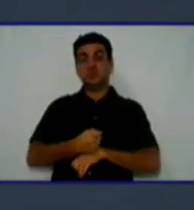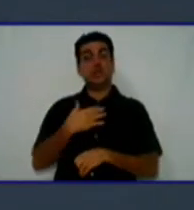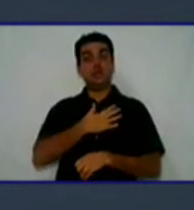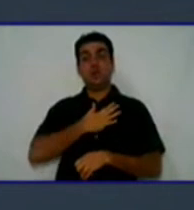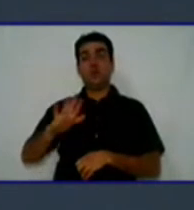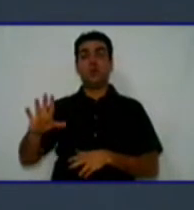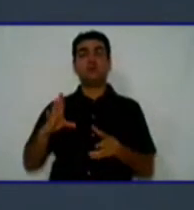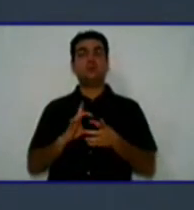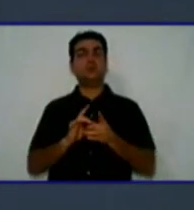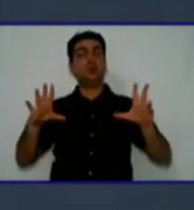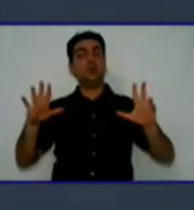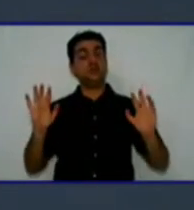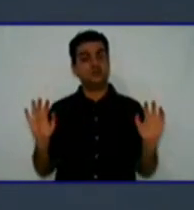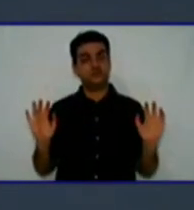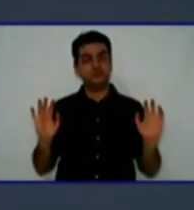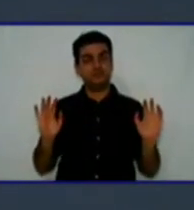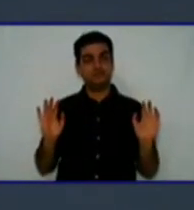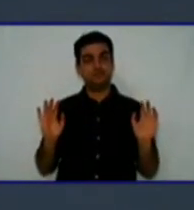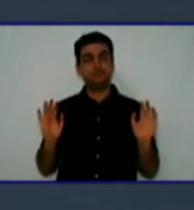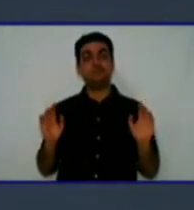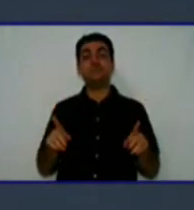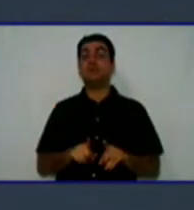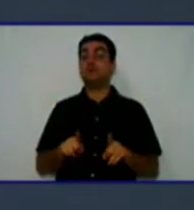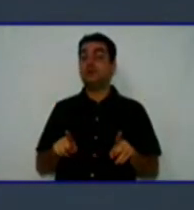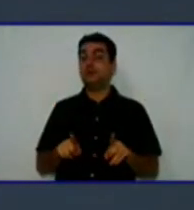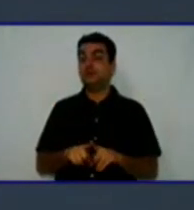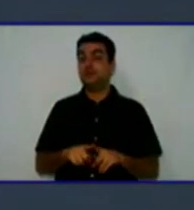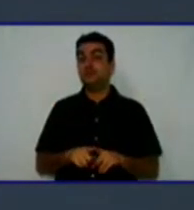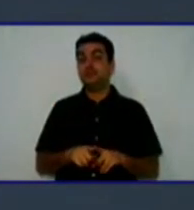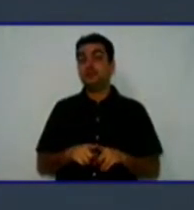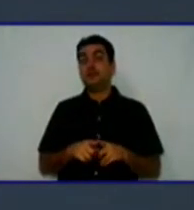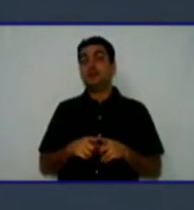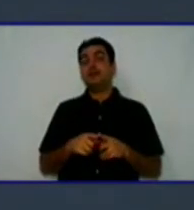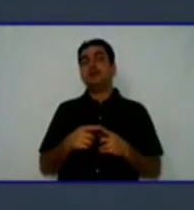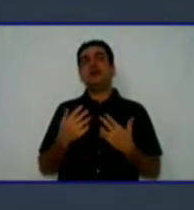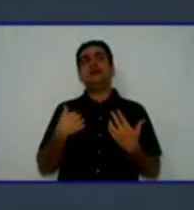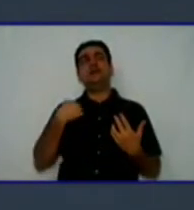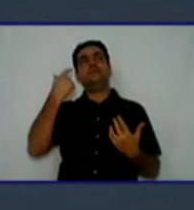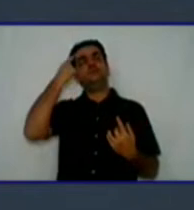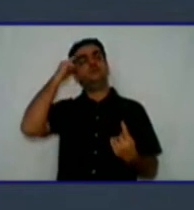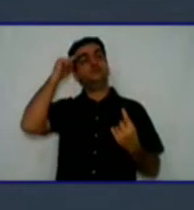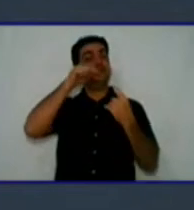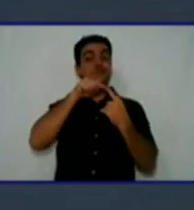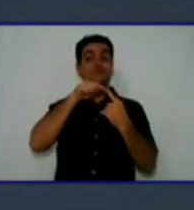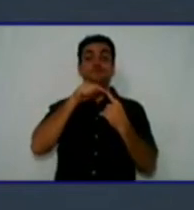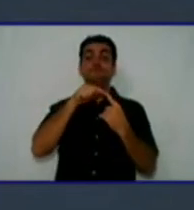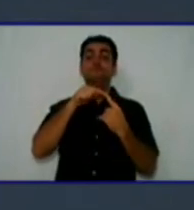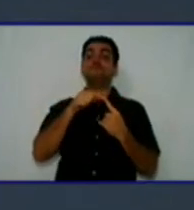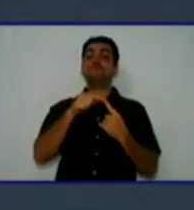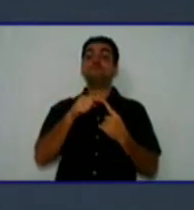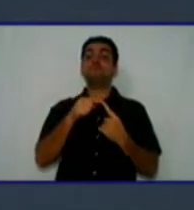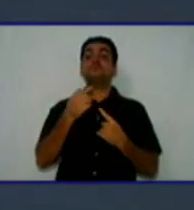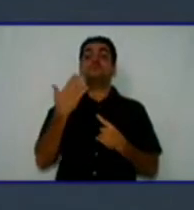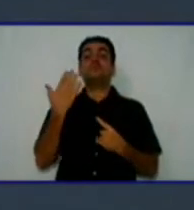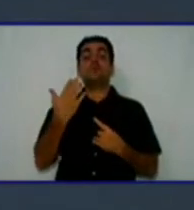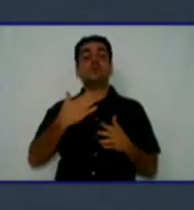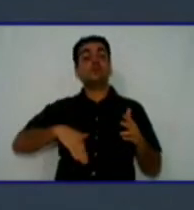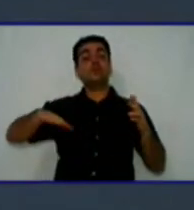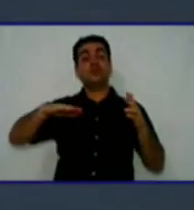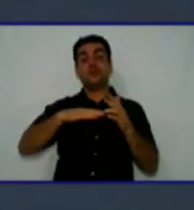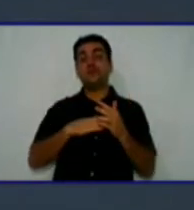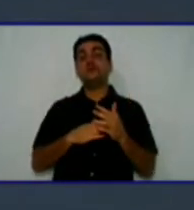antidemocráticos, além de buscar ao destinatário revestir toda